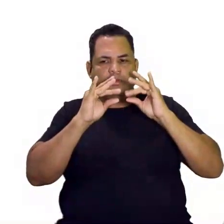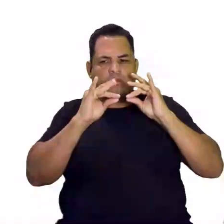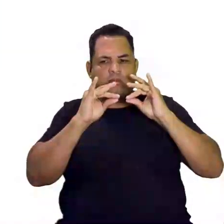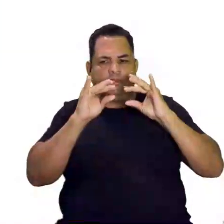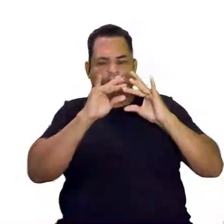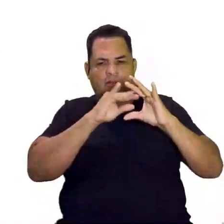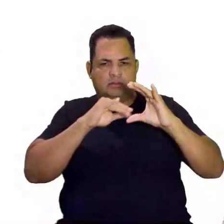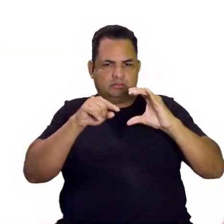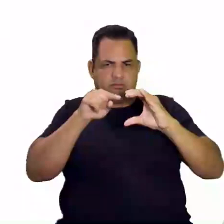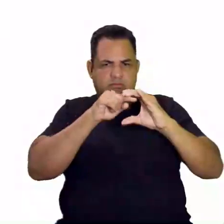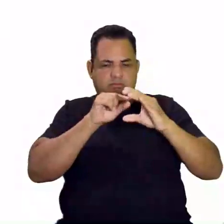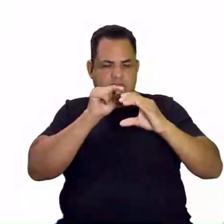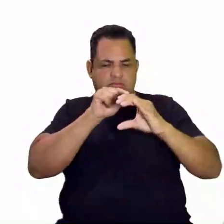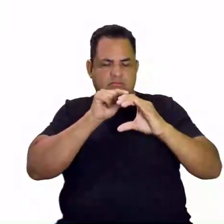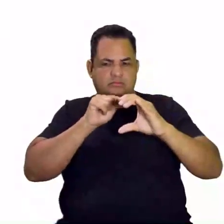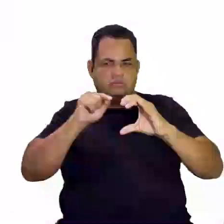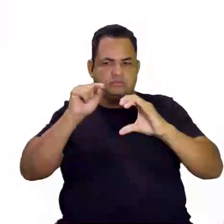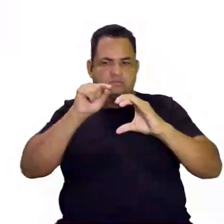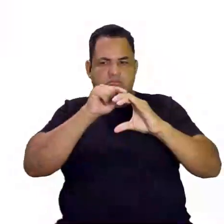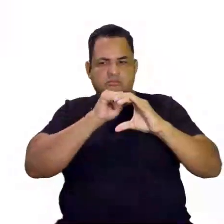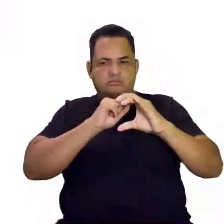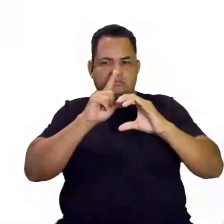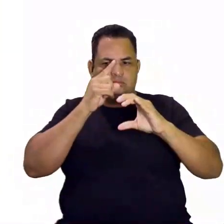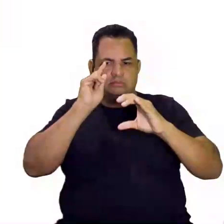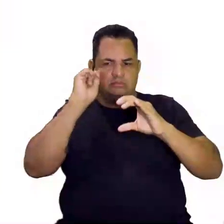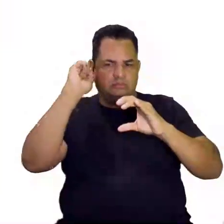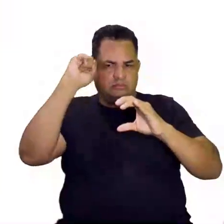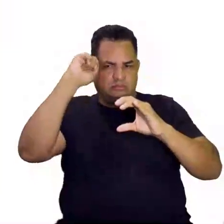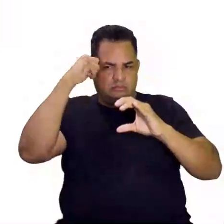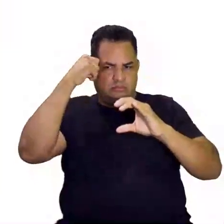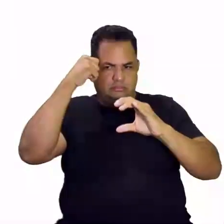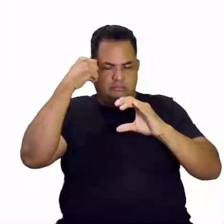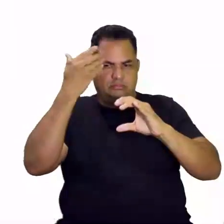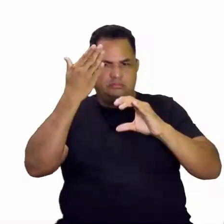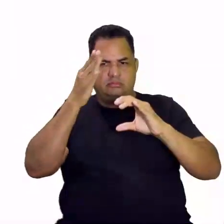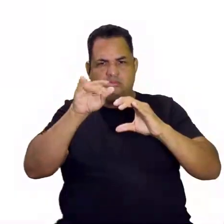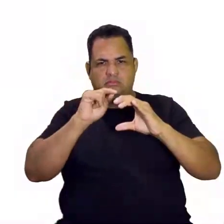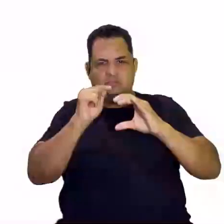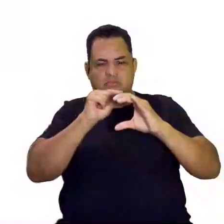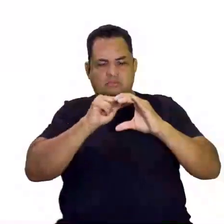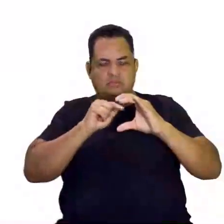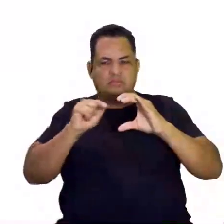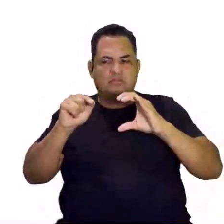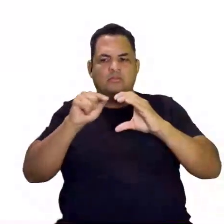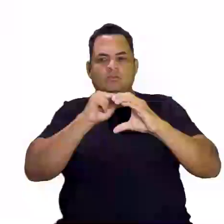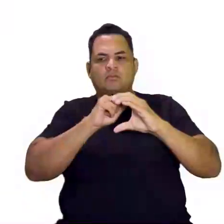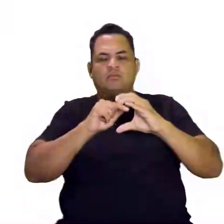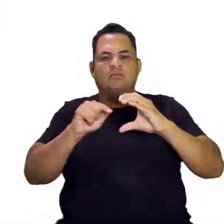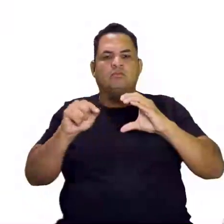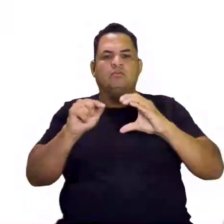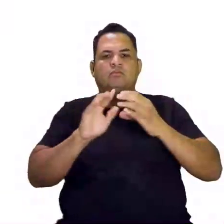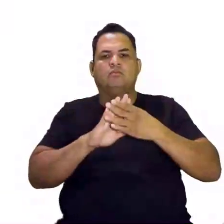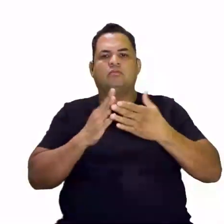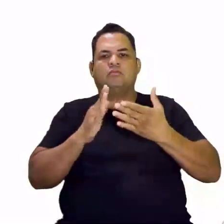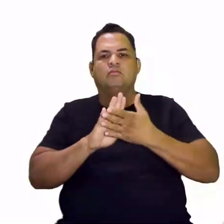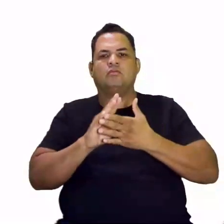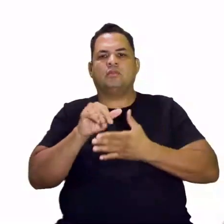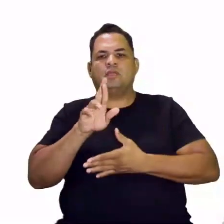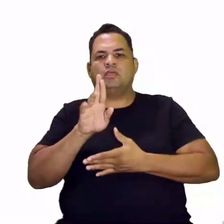né? Vários pontinhos escuros. Esses pontinhos escuros são quem? Os